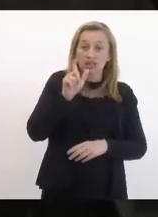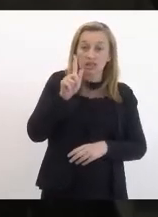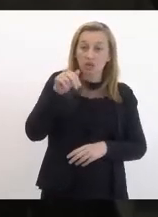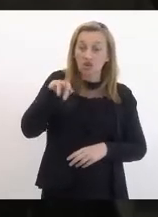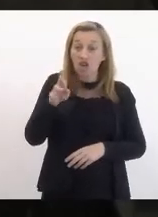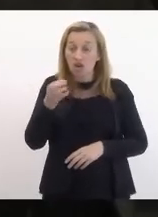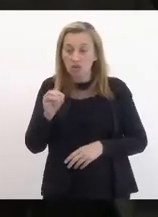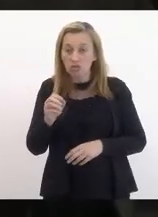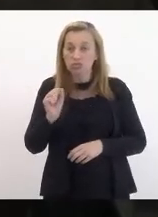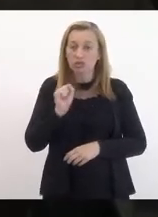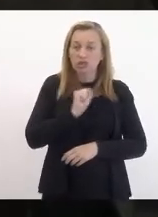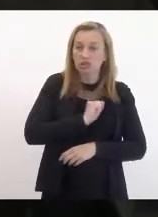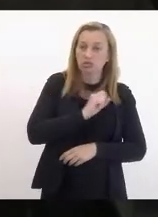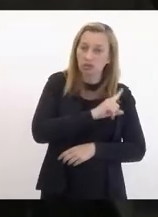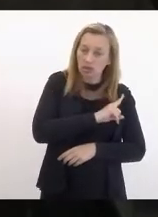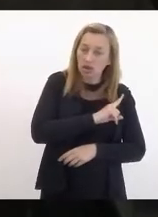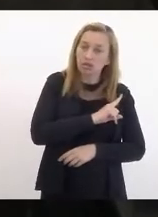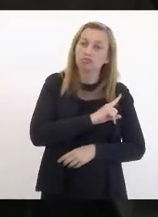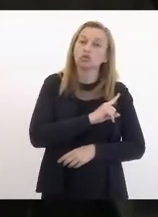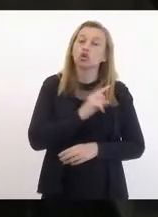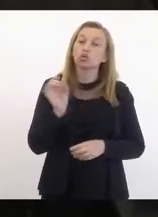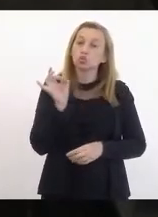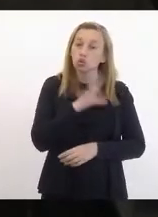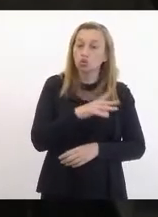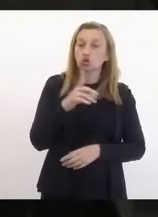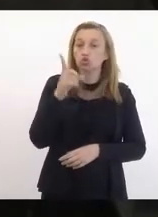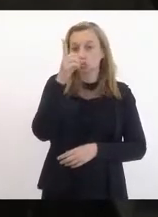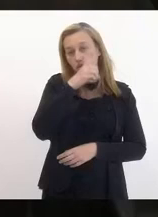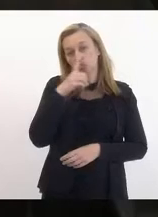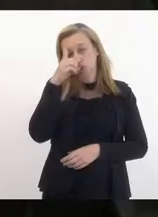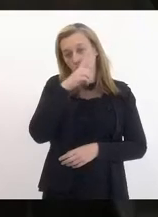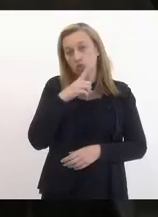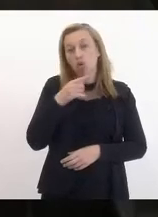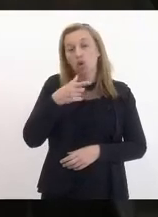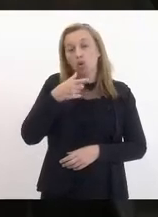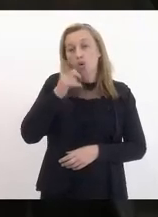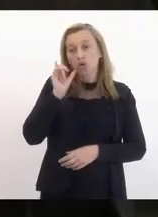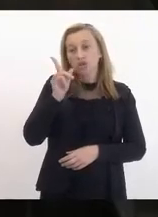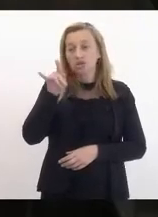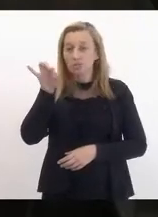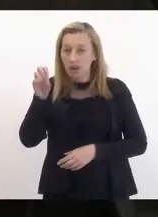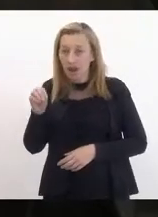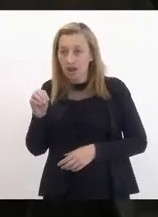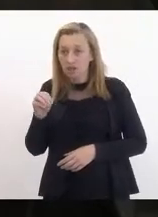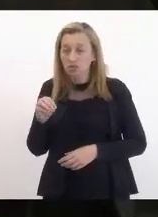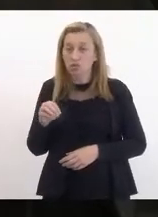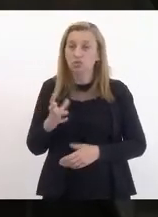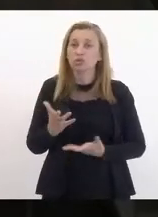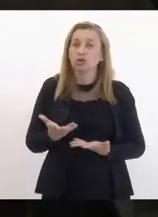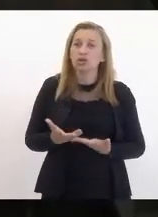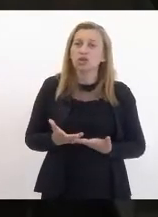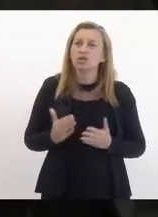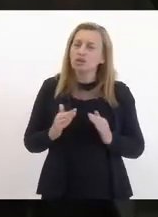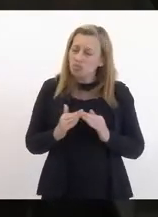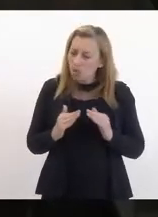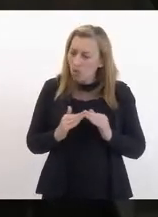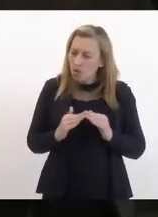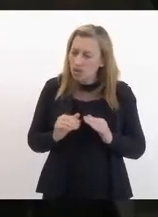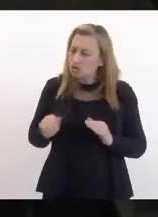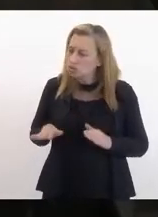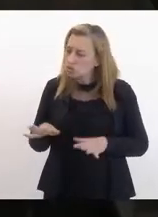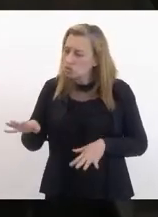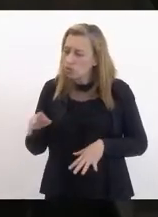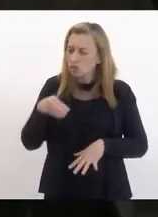em São Gonçalo, na ocorrência do último domingo. Ontem, no Palácio, a população que mora no Morro